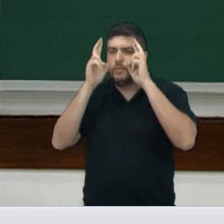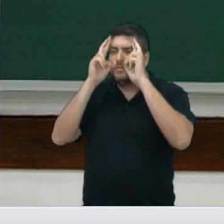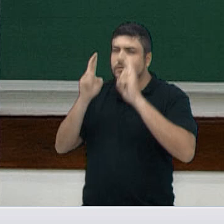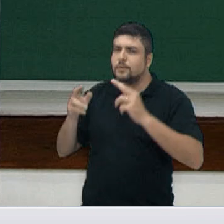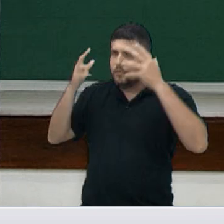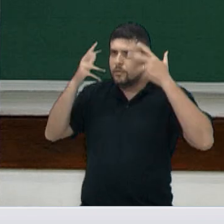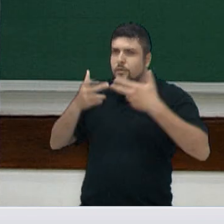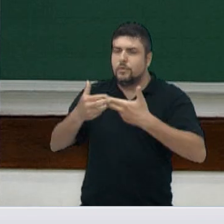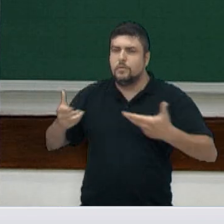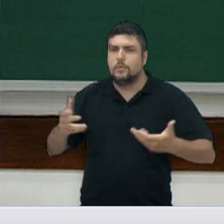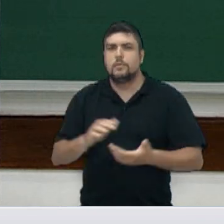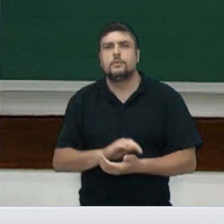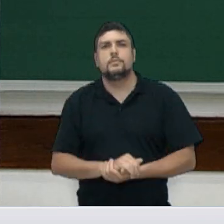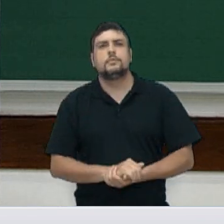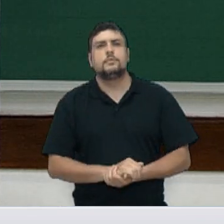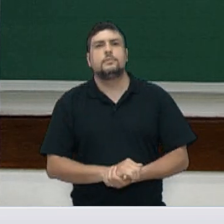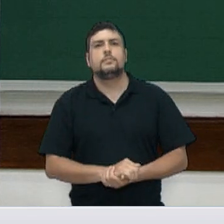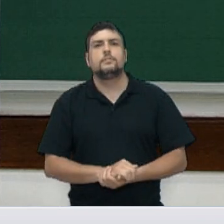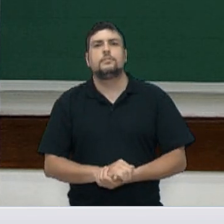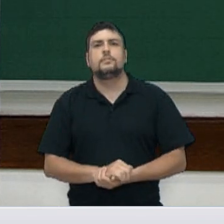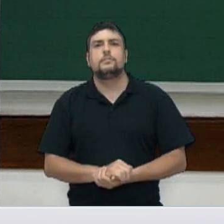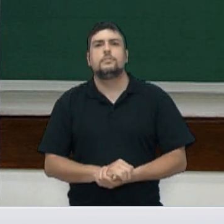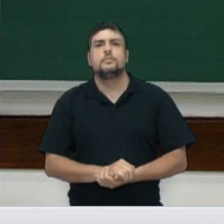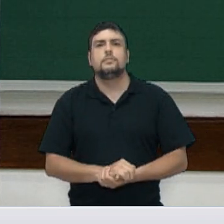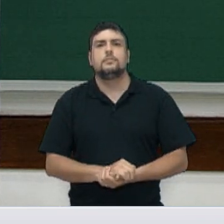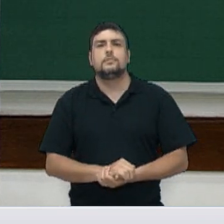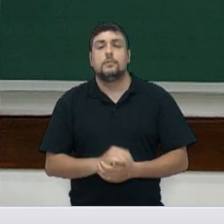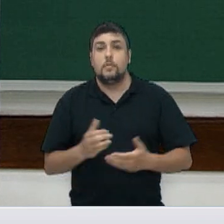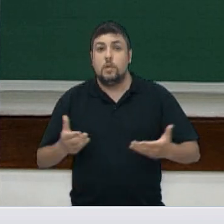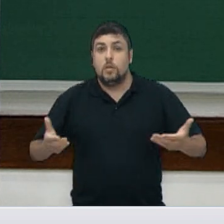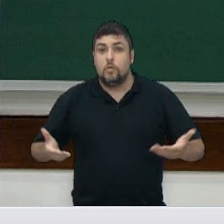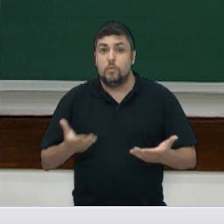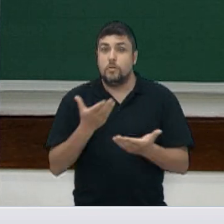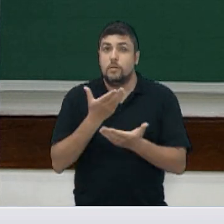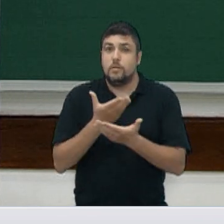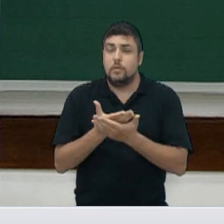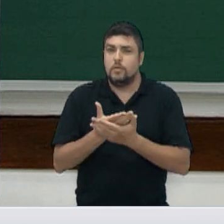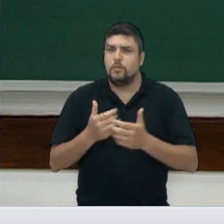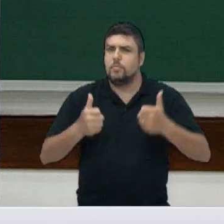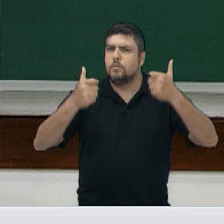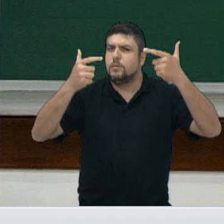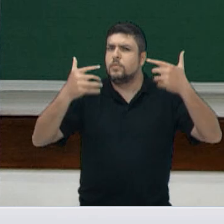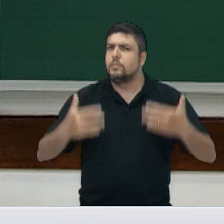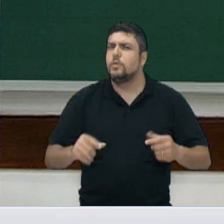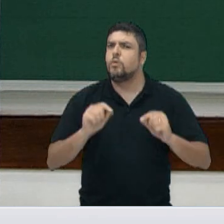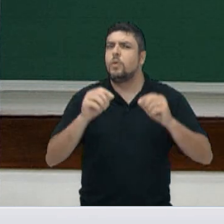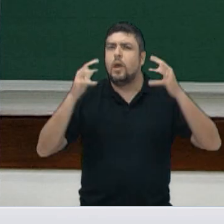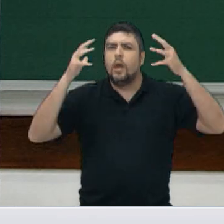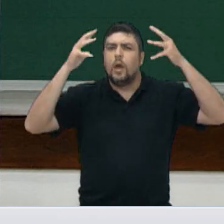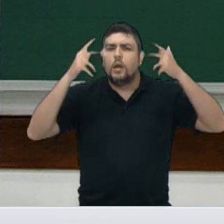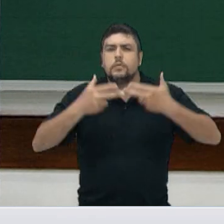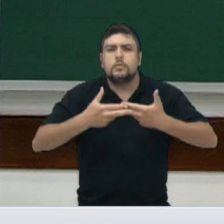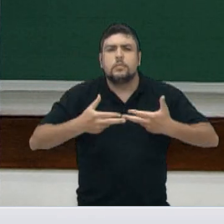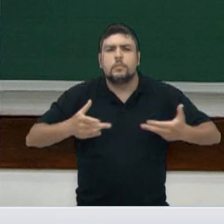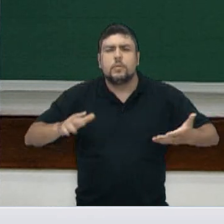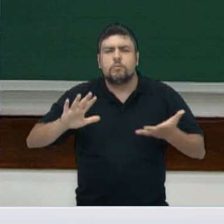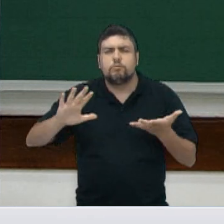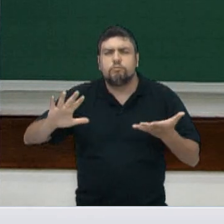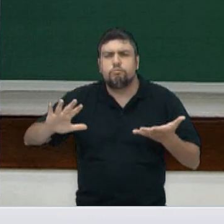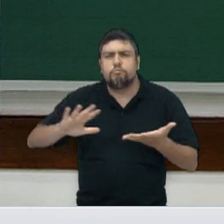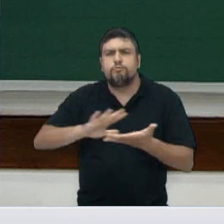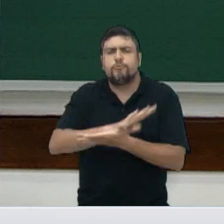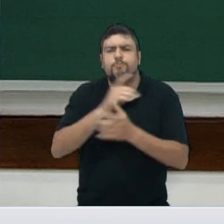animais. Pessoal, essa aula nós falamos de animais em extinção. Lemos